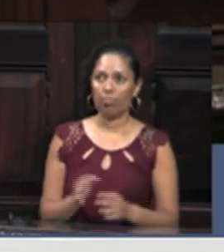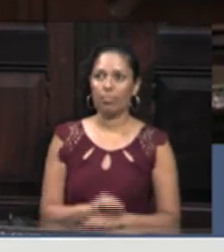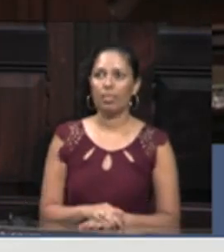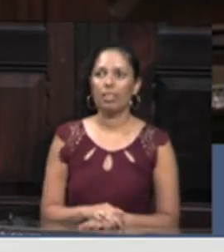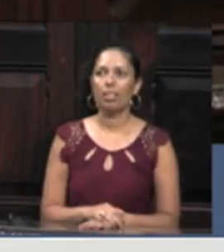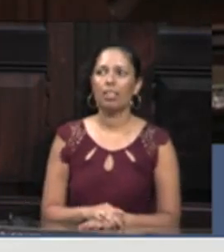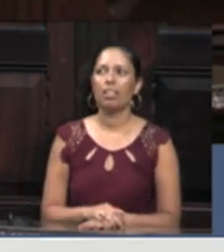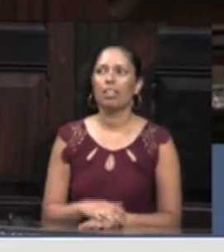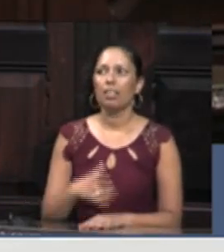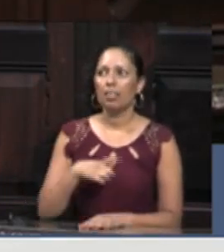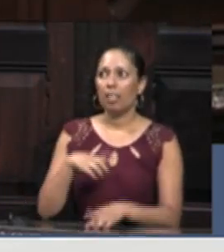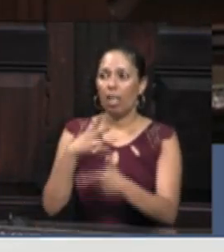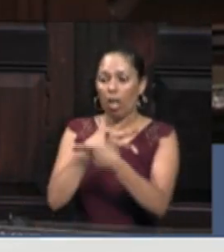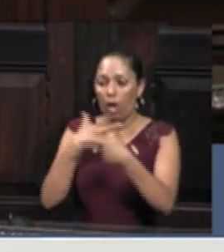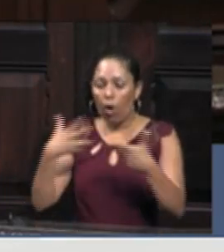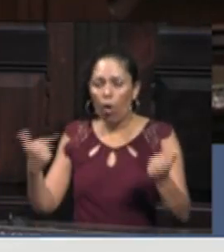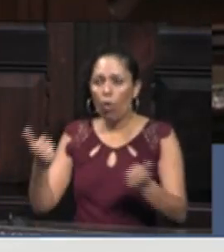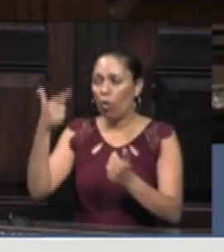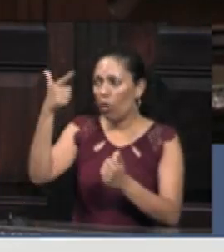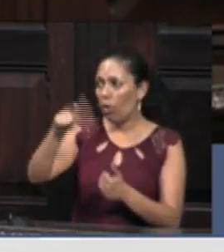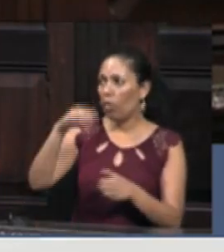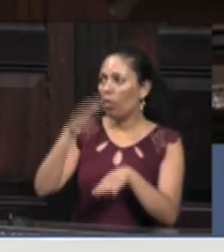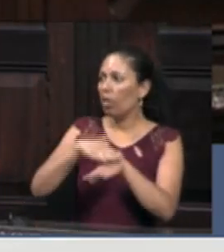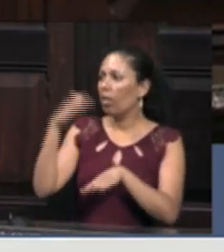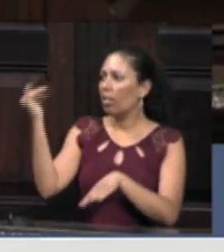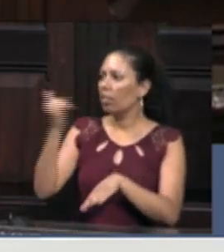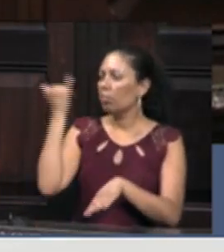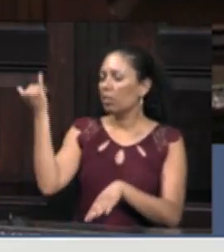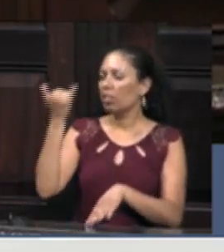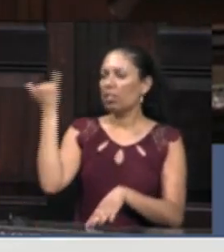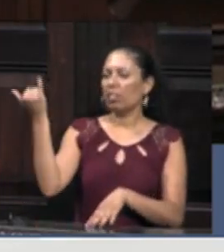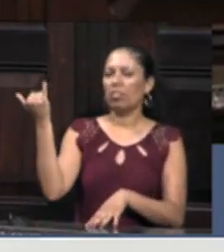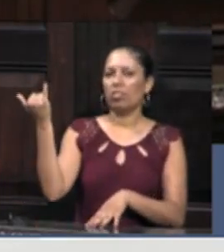tem uma série de limitações.